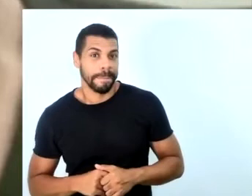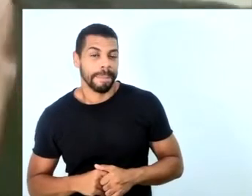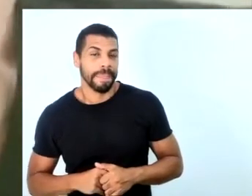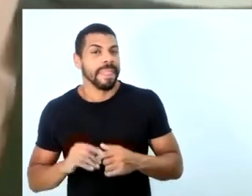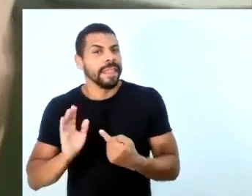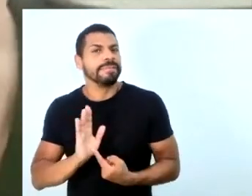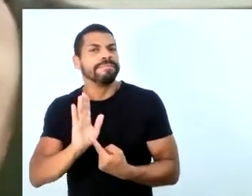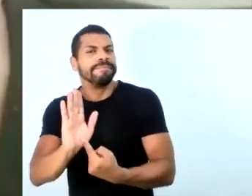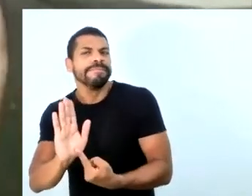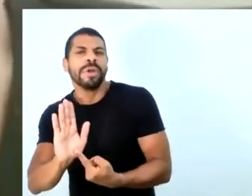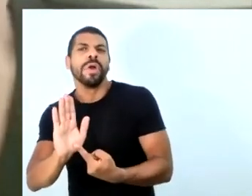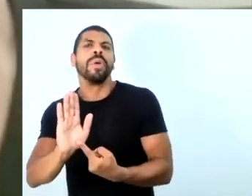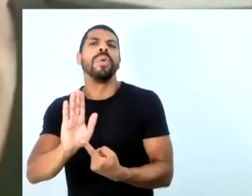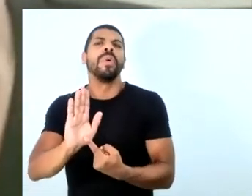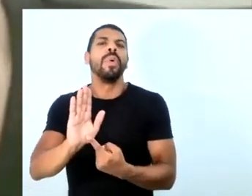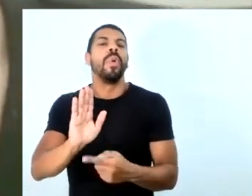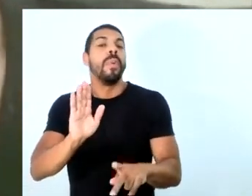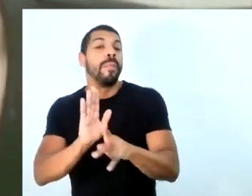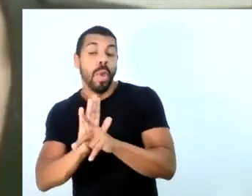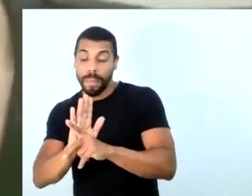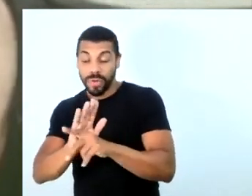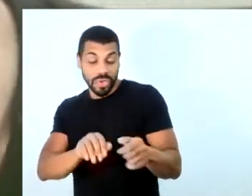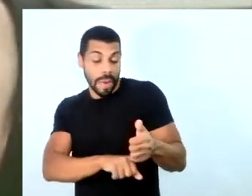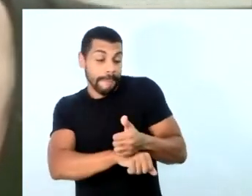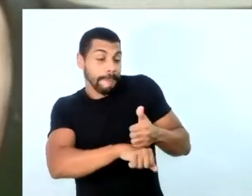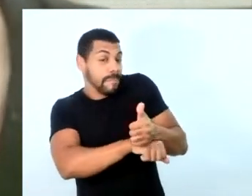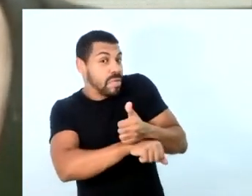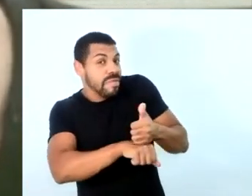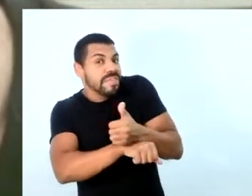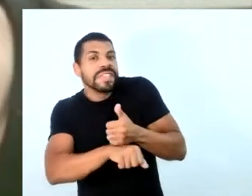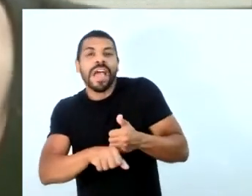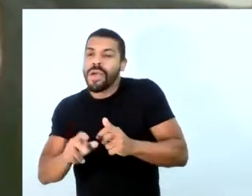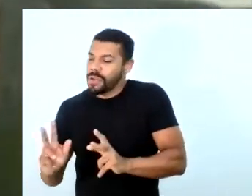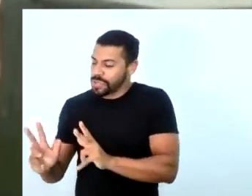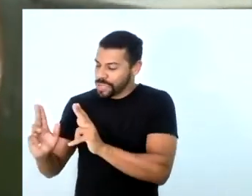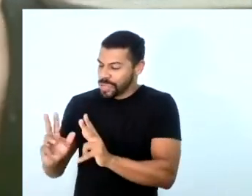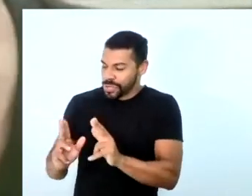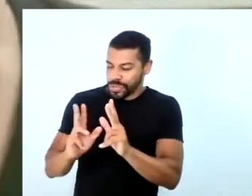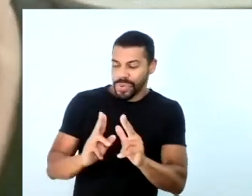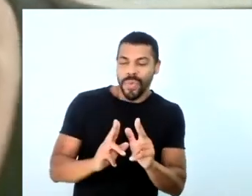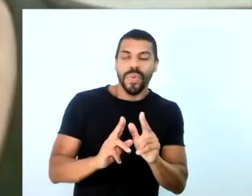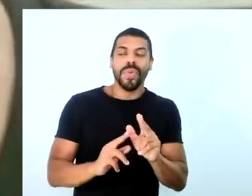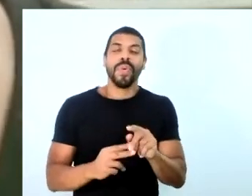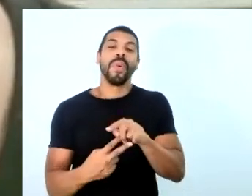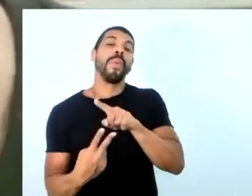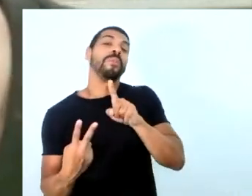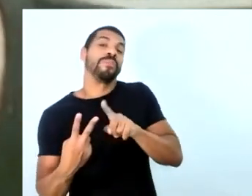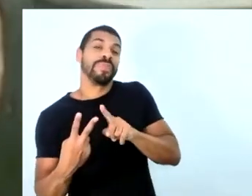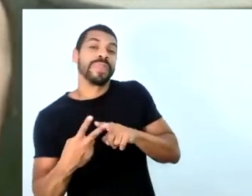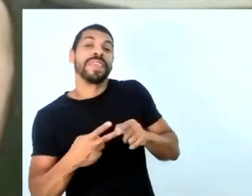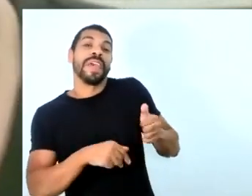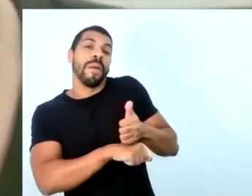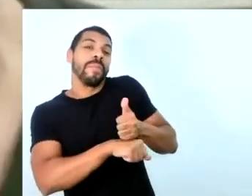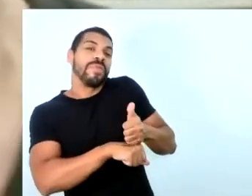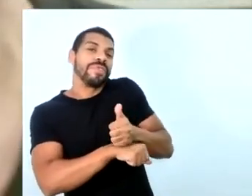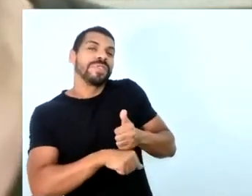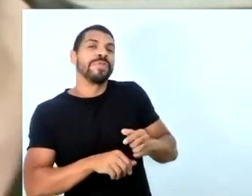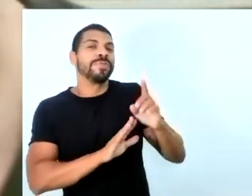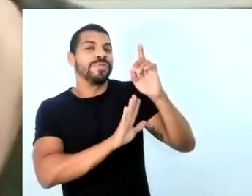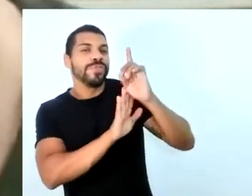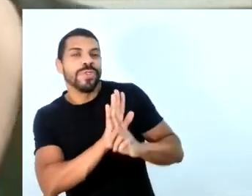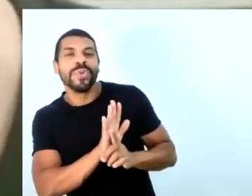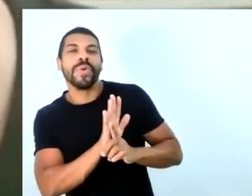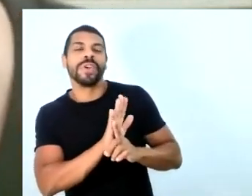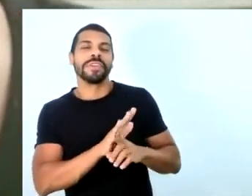da expressão, quanto você se expressa como montadora e quanto você se expressa como diretora? Para você é importante